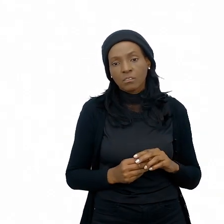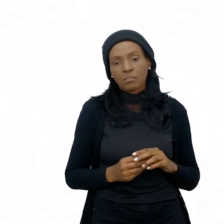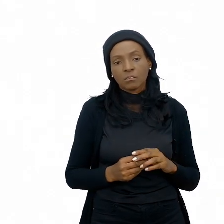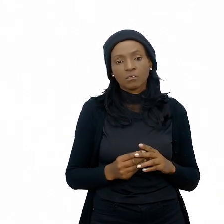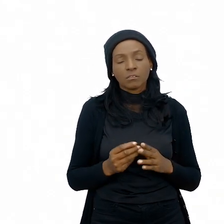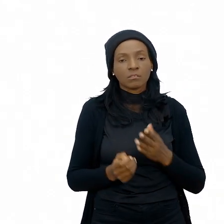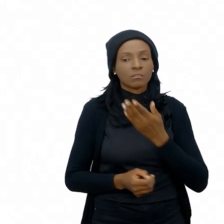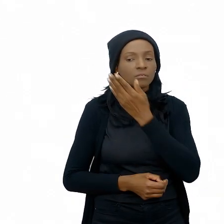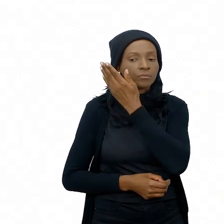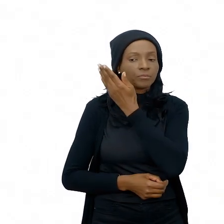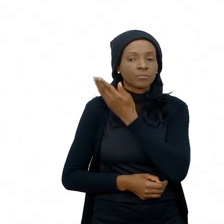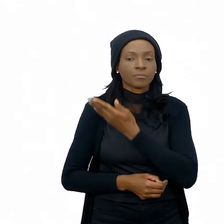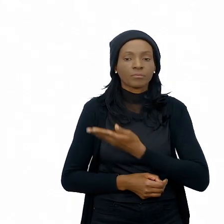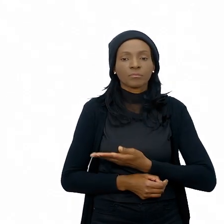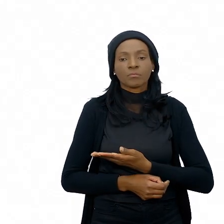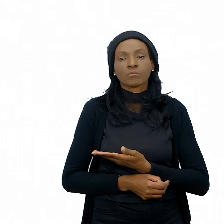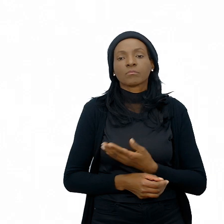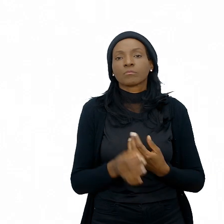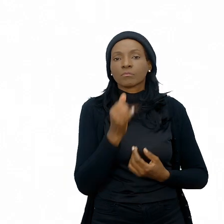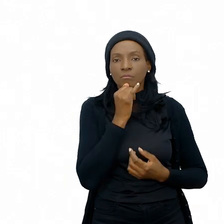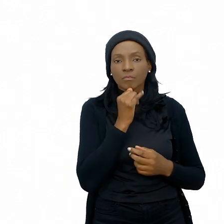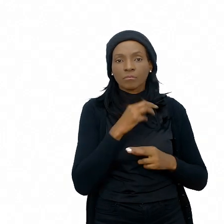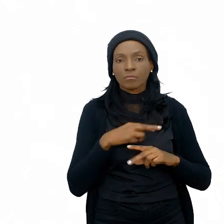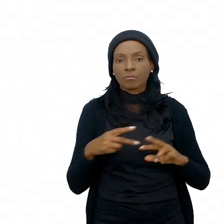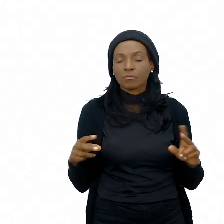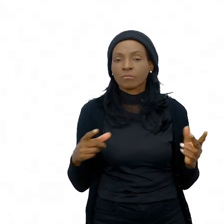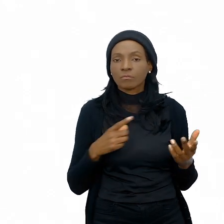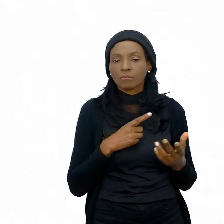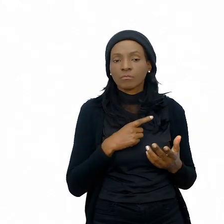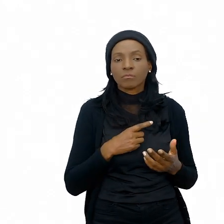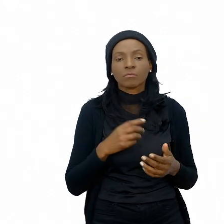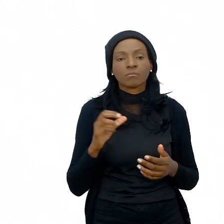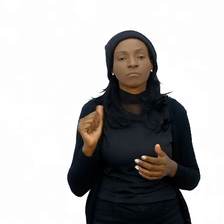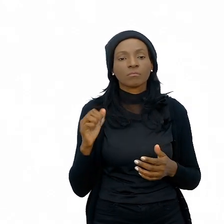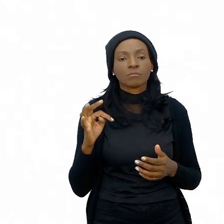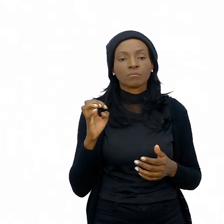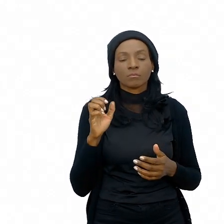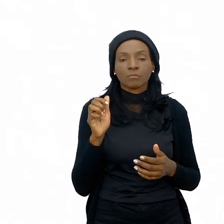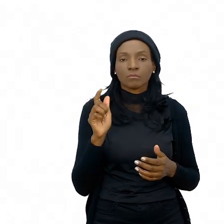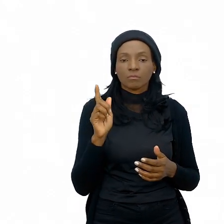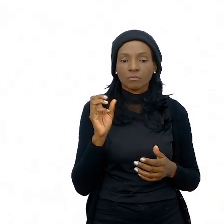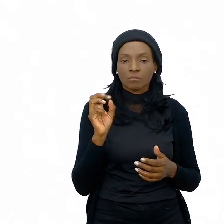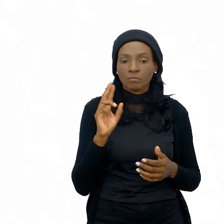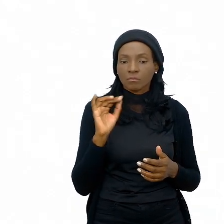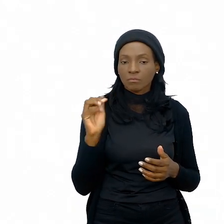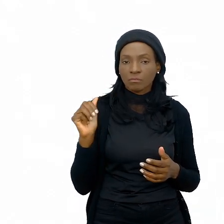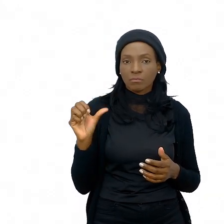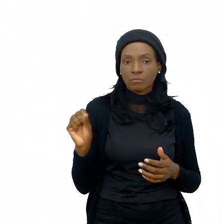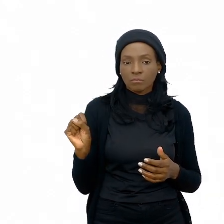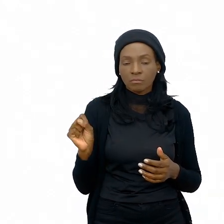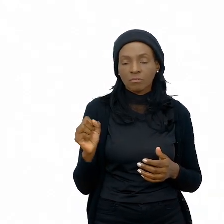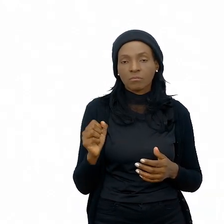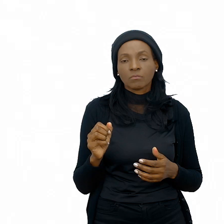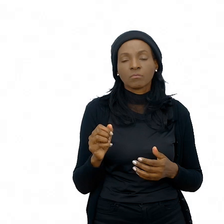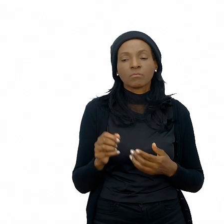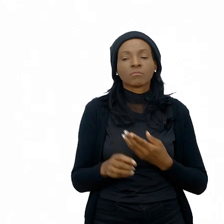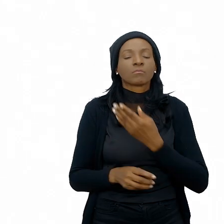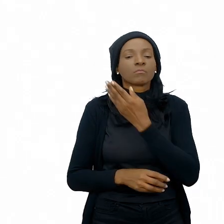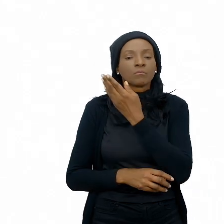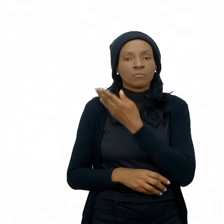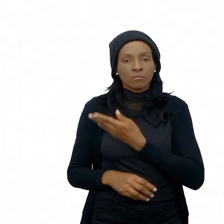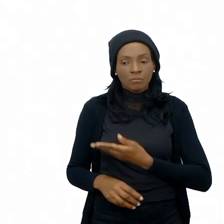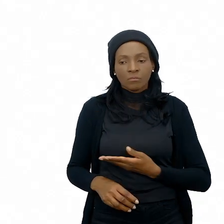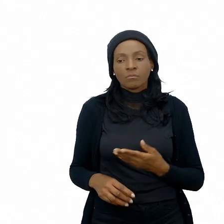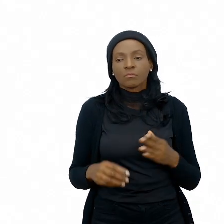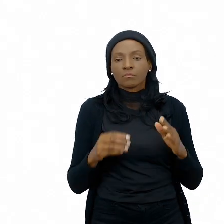ditado. Aqui tem outros exemplos, né? Tem as categorias que compõem